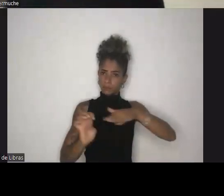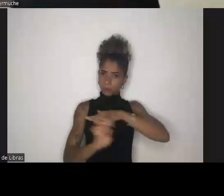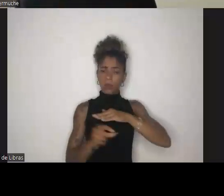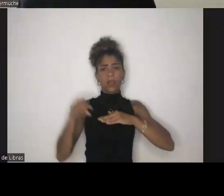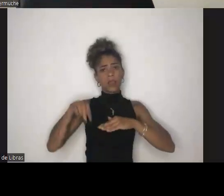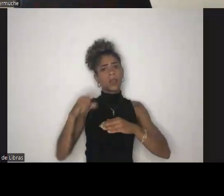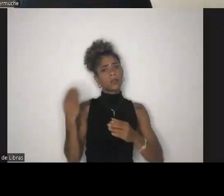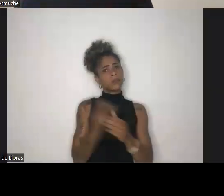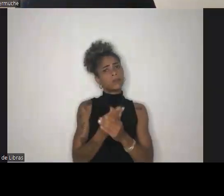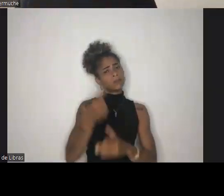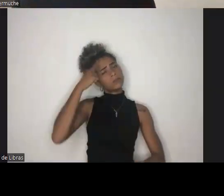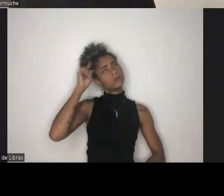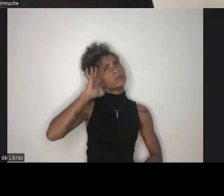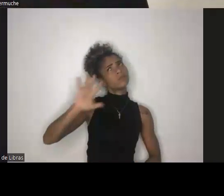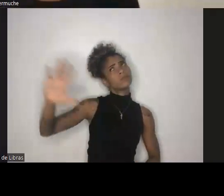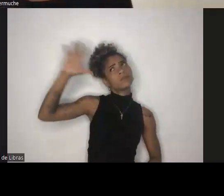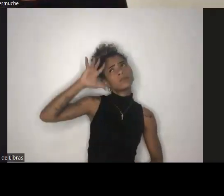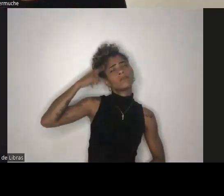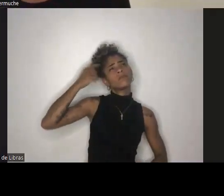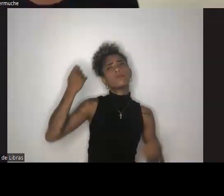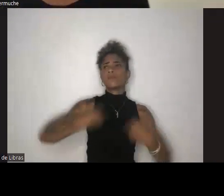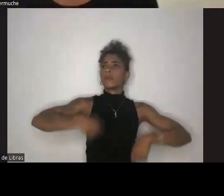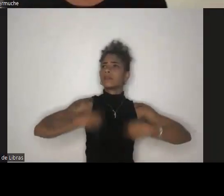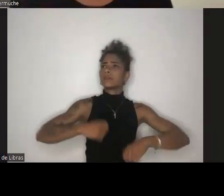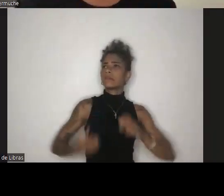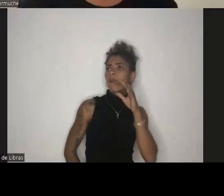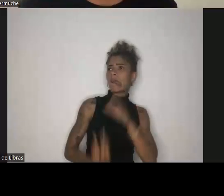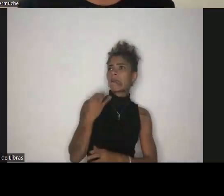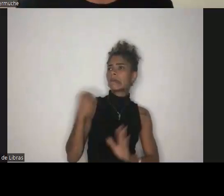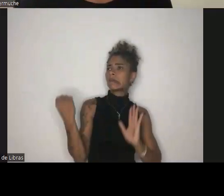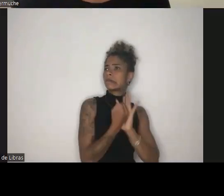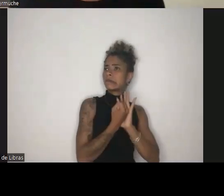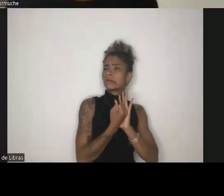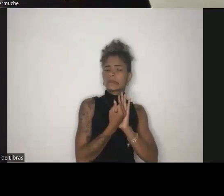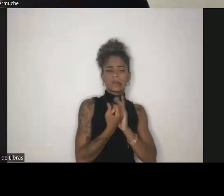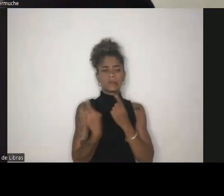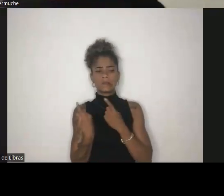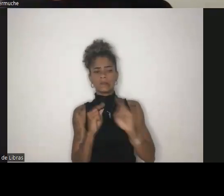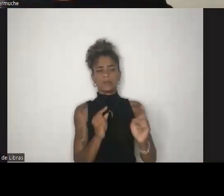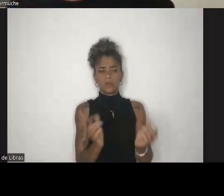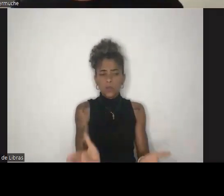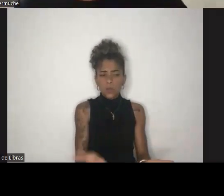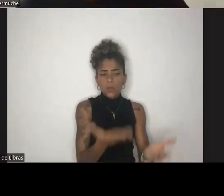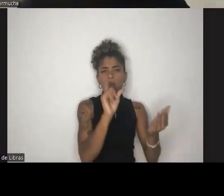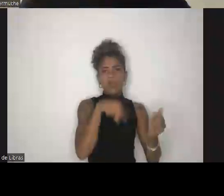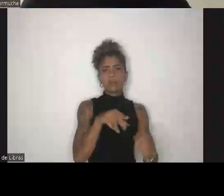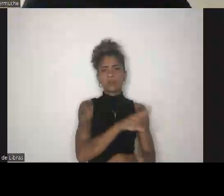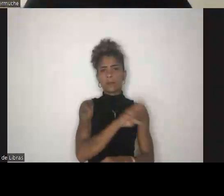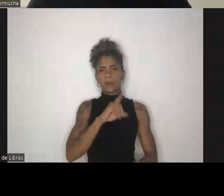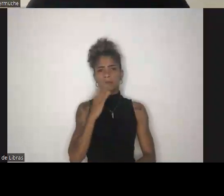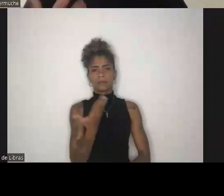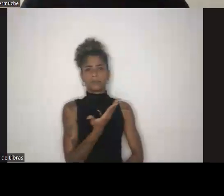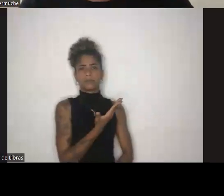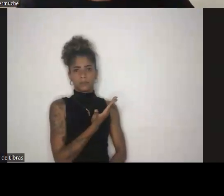eu comecei a pensar cara a gente precisa de criar uma marca inspiracional que eu chamei de um ano e meio